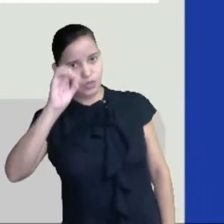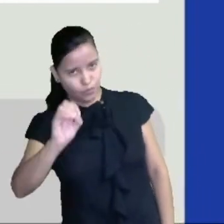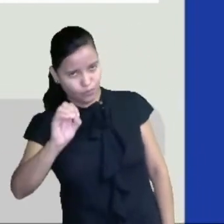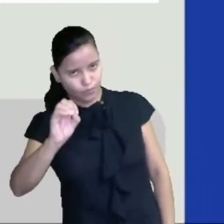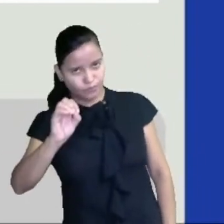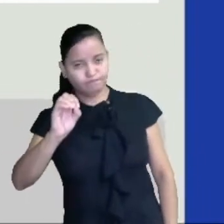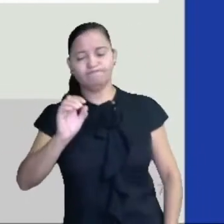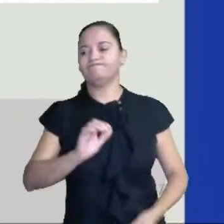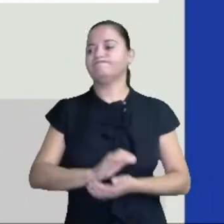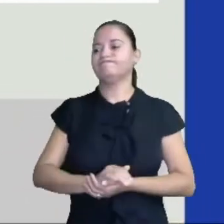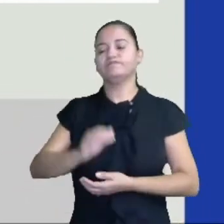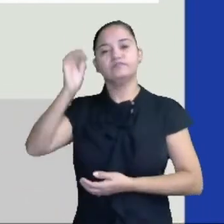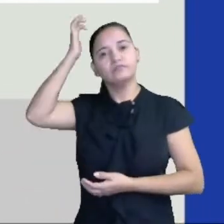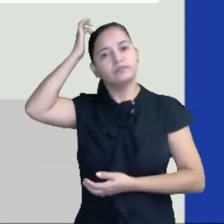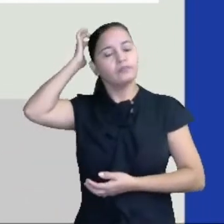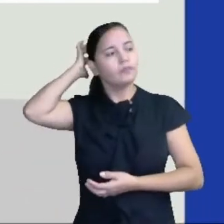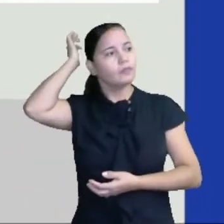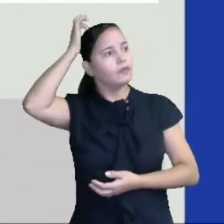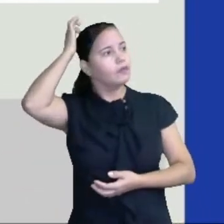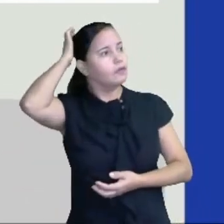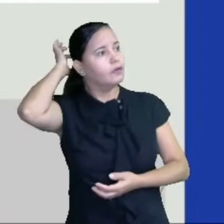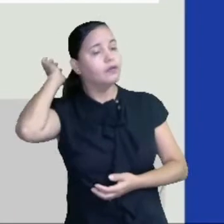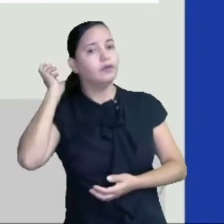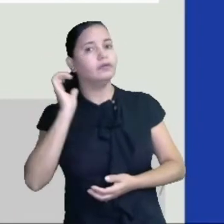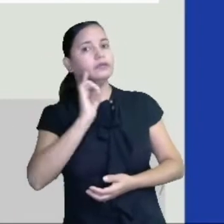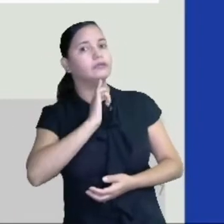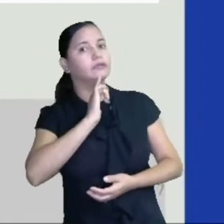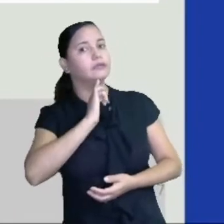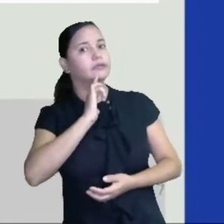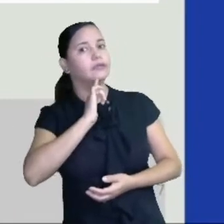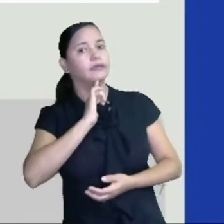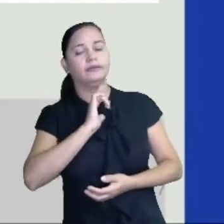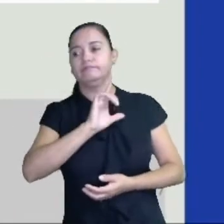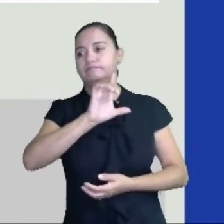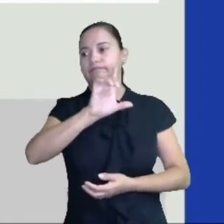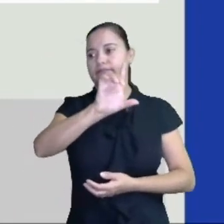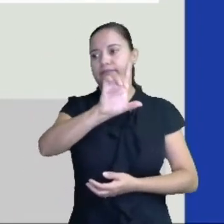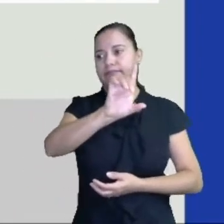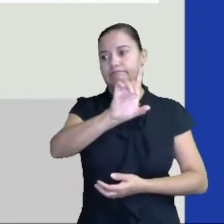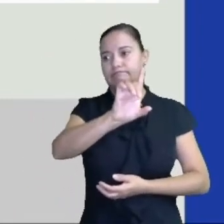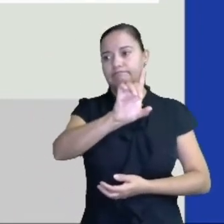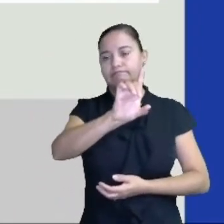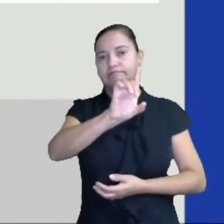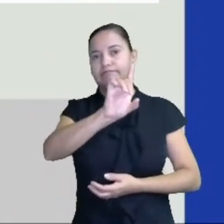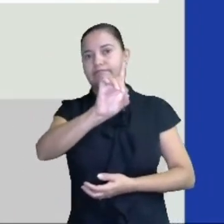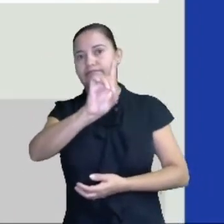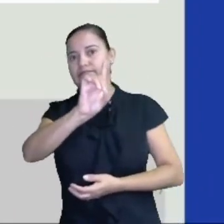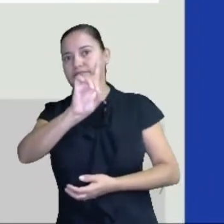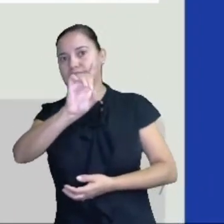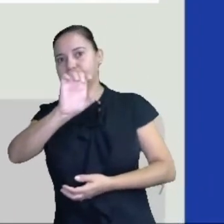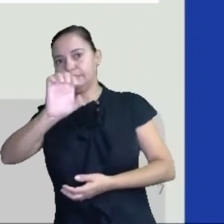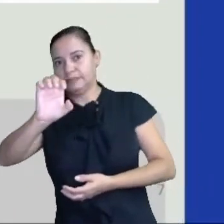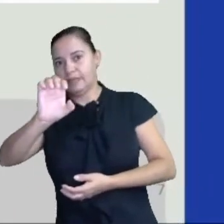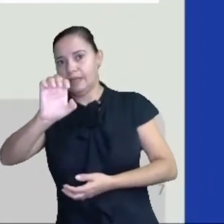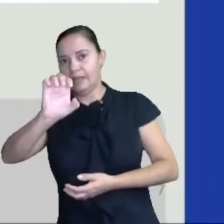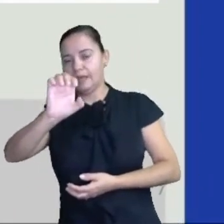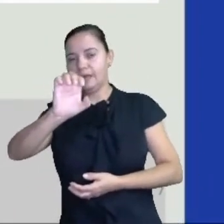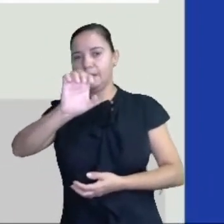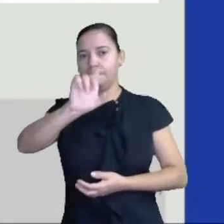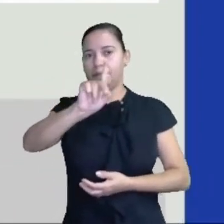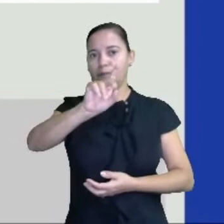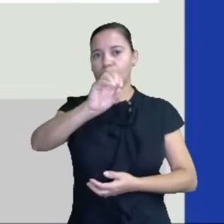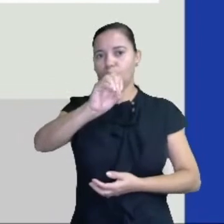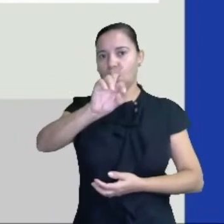Portar seria porto, né? E seria afastamento. afastamento do porto, deportar,